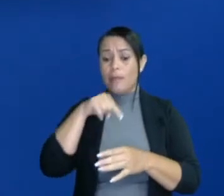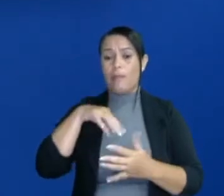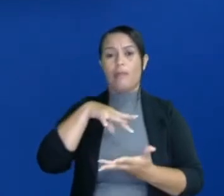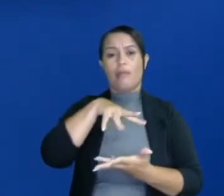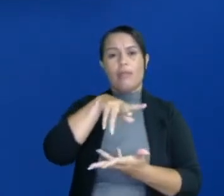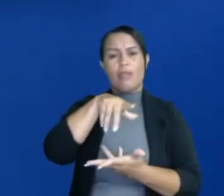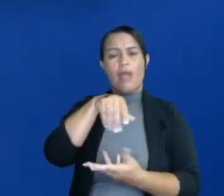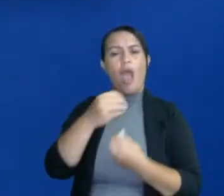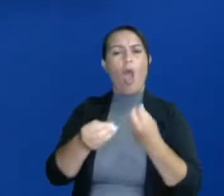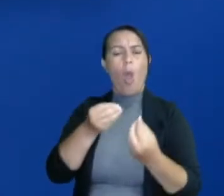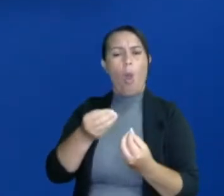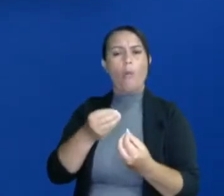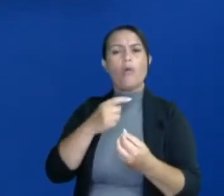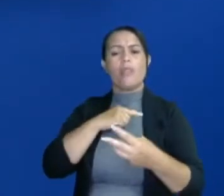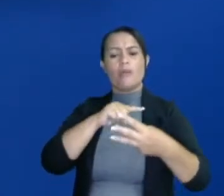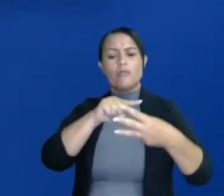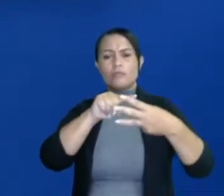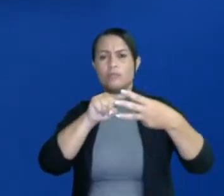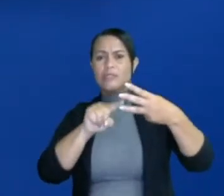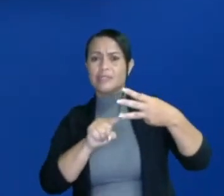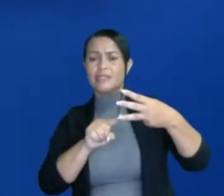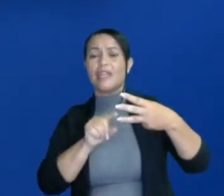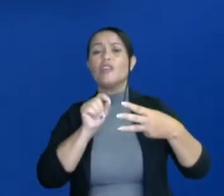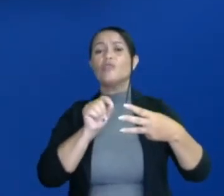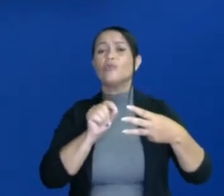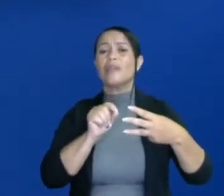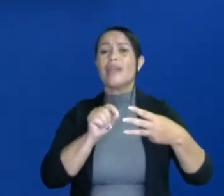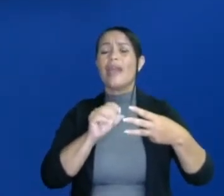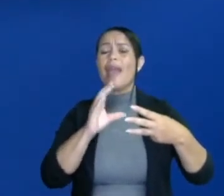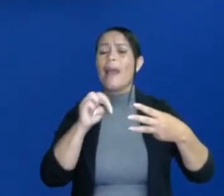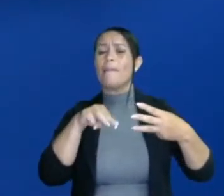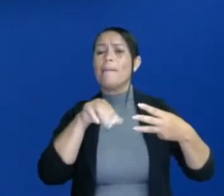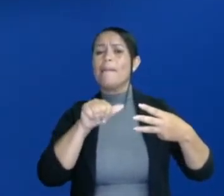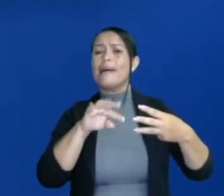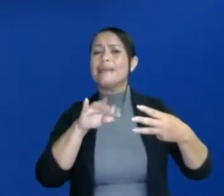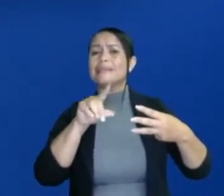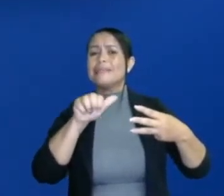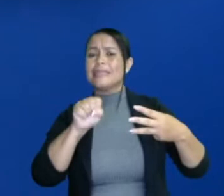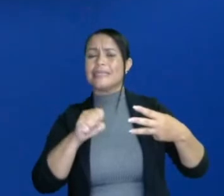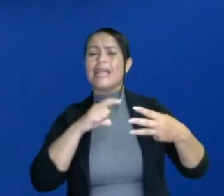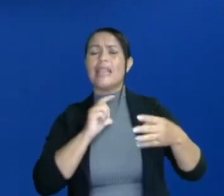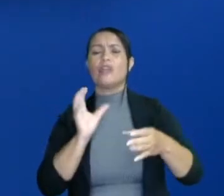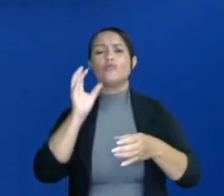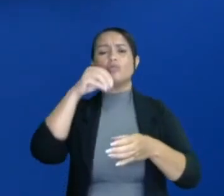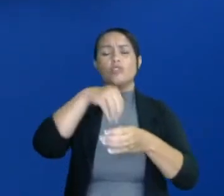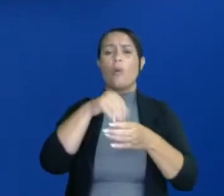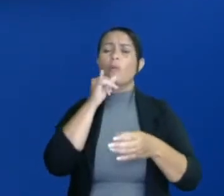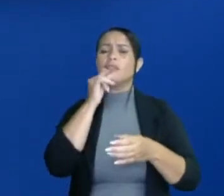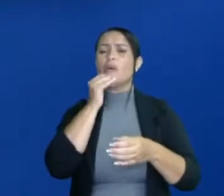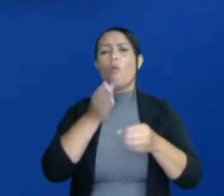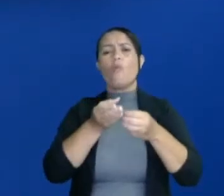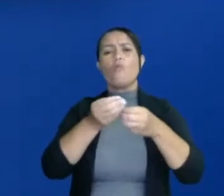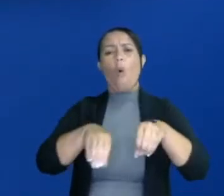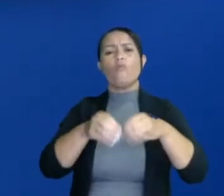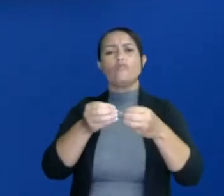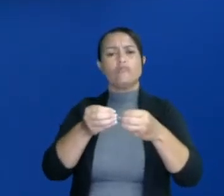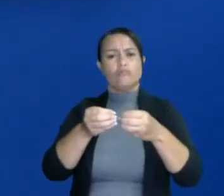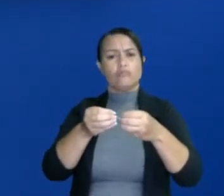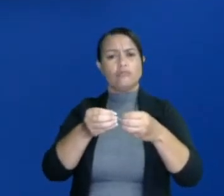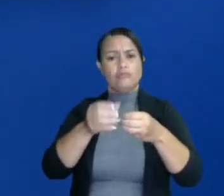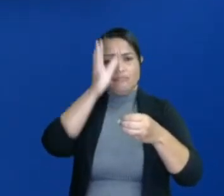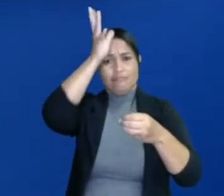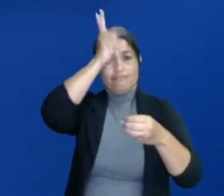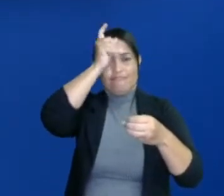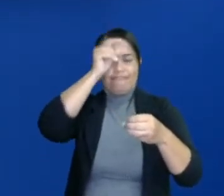Terra ele é formado por 3 camadas concêntricas. Como assim? 3 camadas, uma dentro da outra. Vamos supor um ovo de galinha, né? Que é